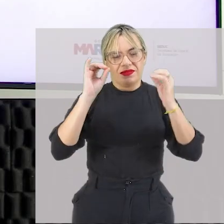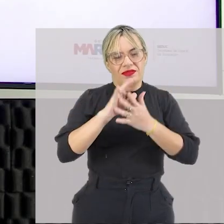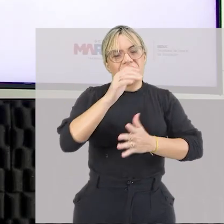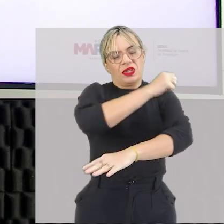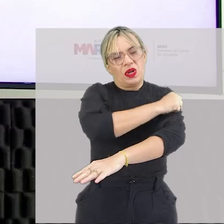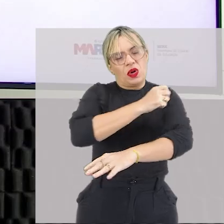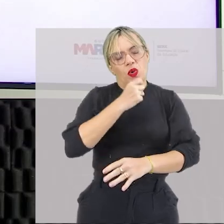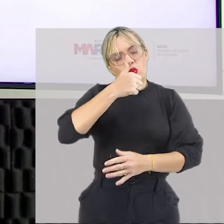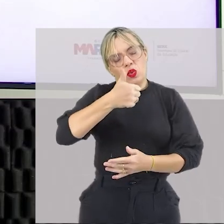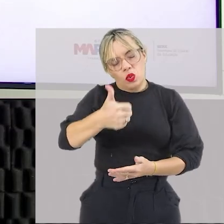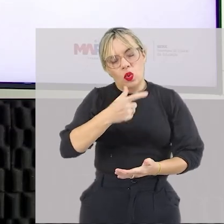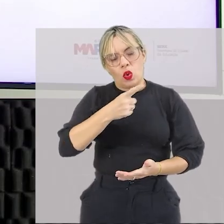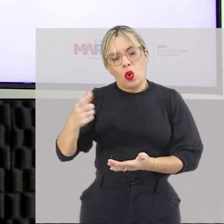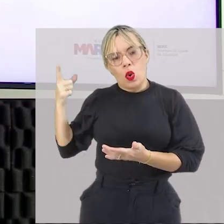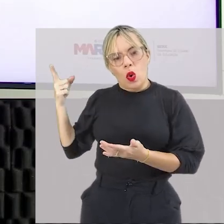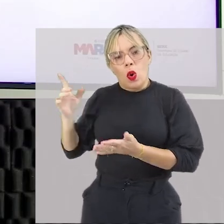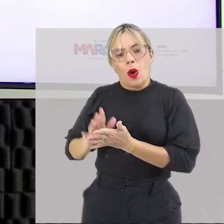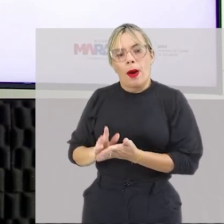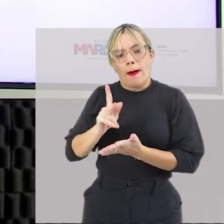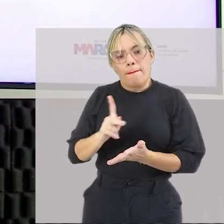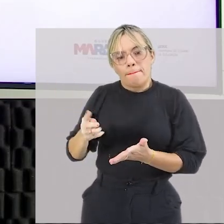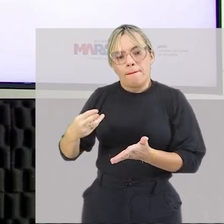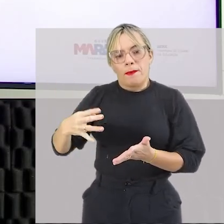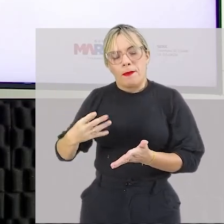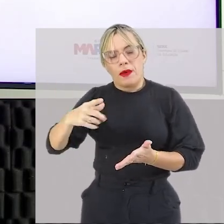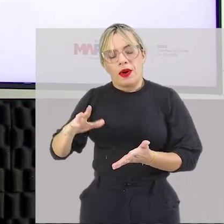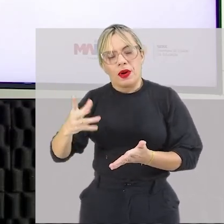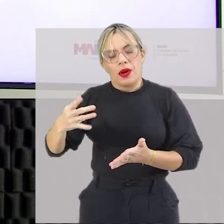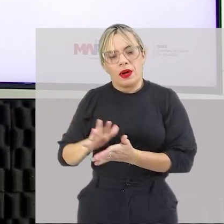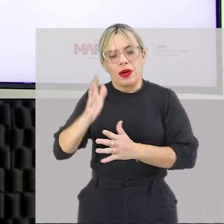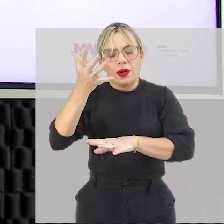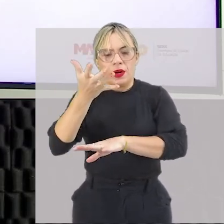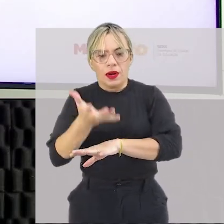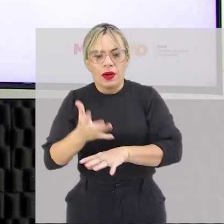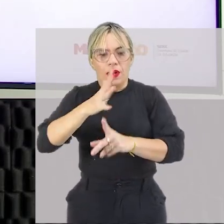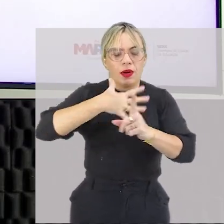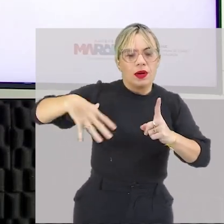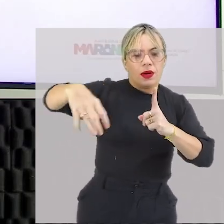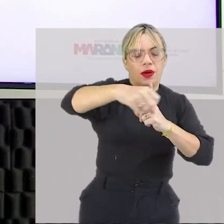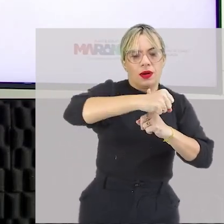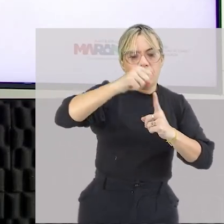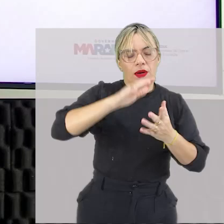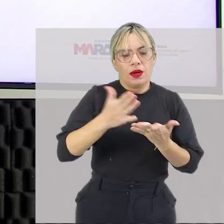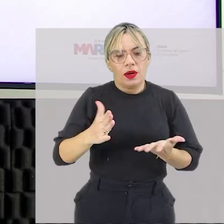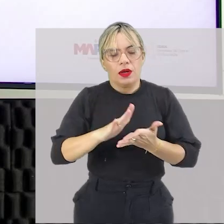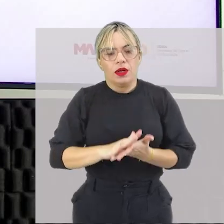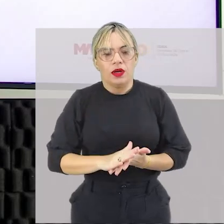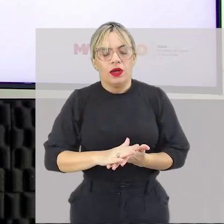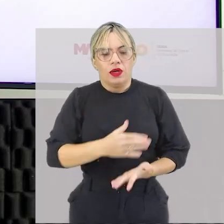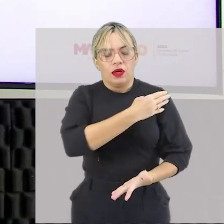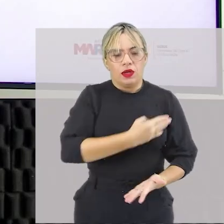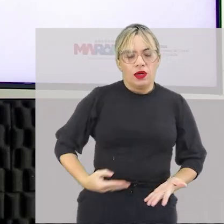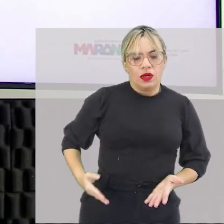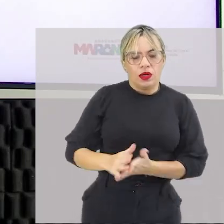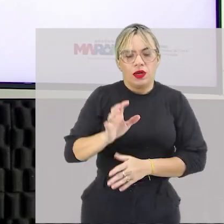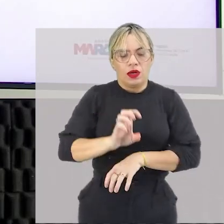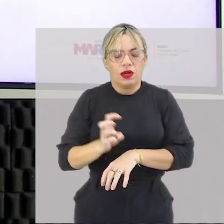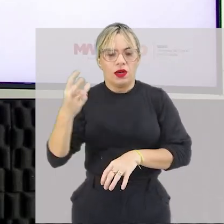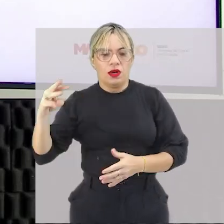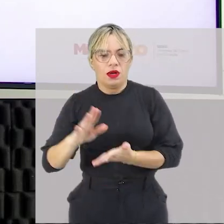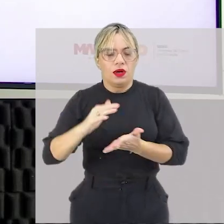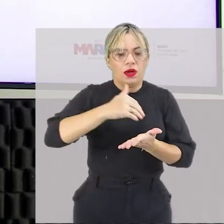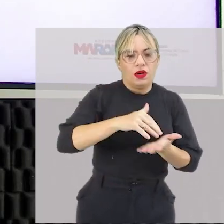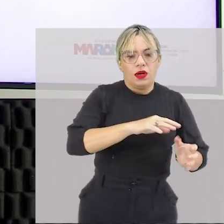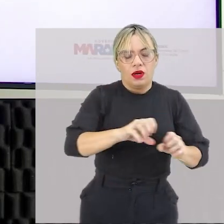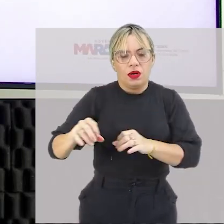Fala pessoal, tudo bem? Aqui é o professor Rafael Carlos, de Sociologia, da Rede Pública de Ensino do Maranhão e da Plataforma Gonçalves Dias. E a gente